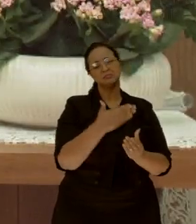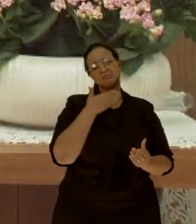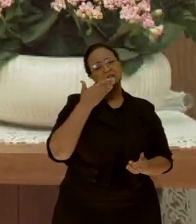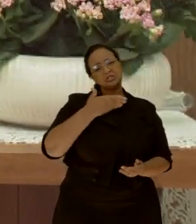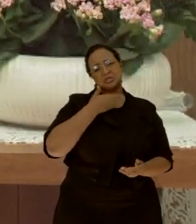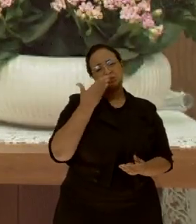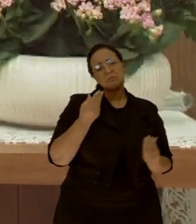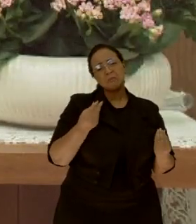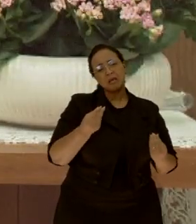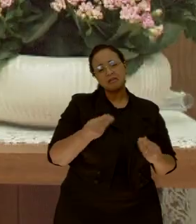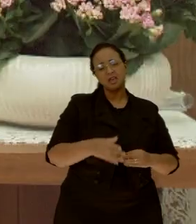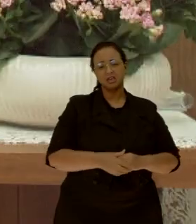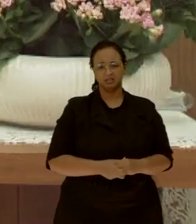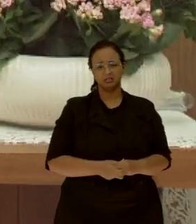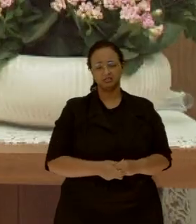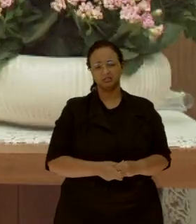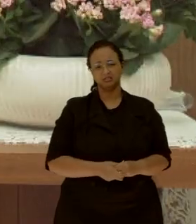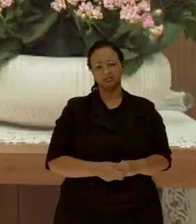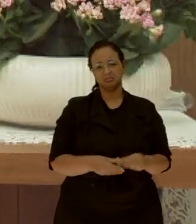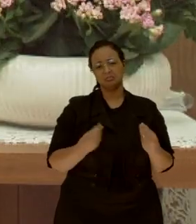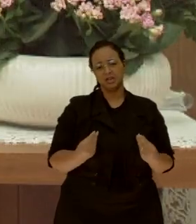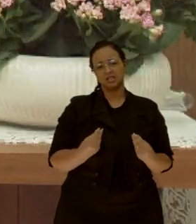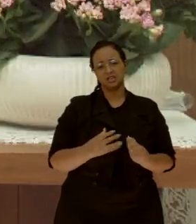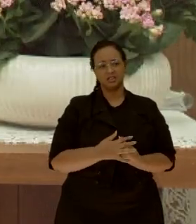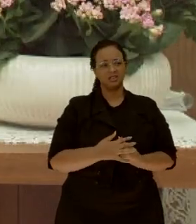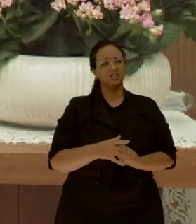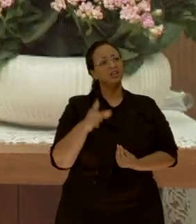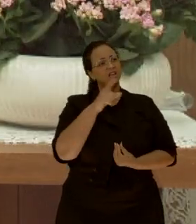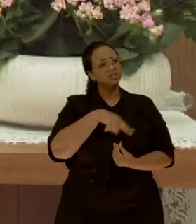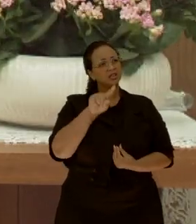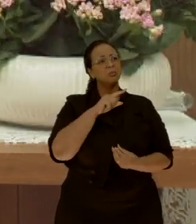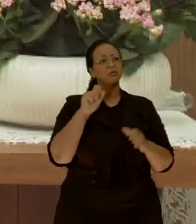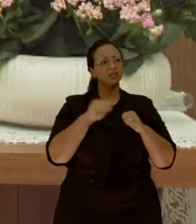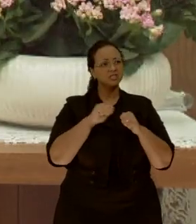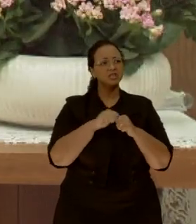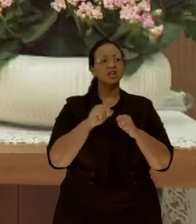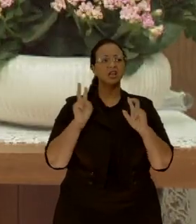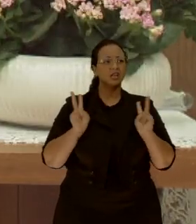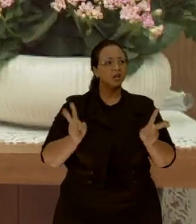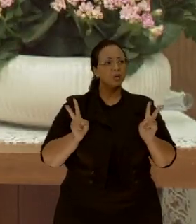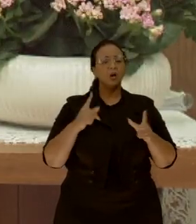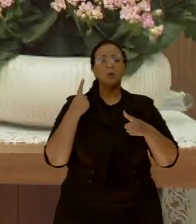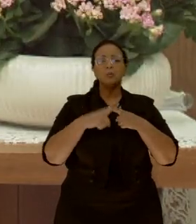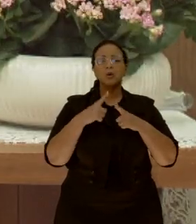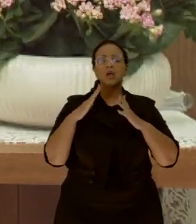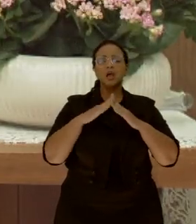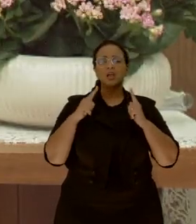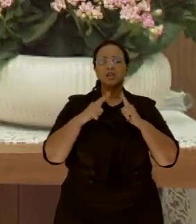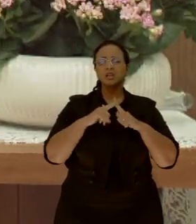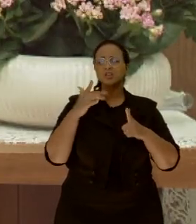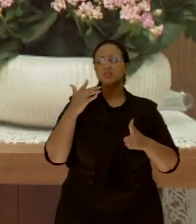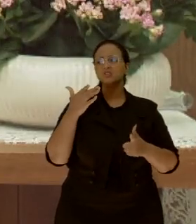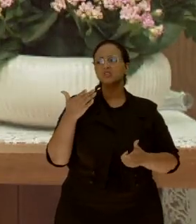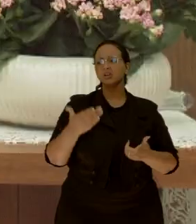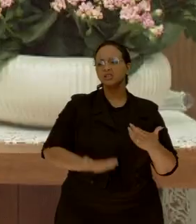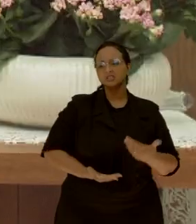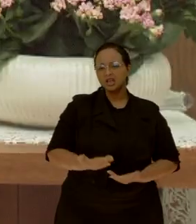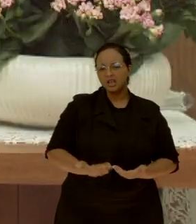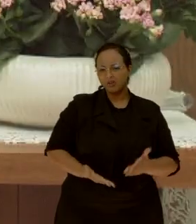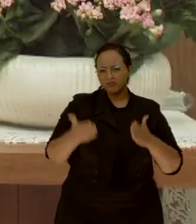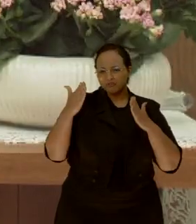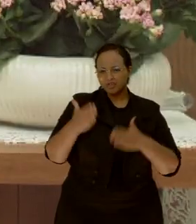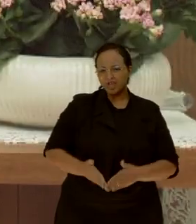pena. Porque eles estão para isso mesmo. E isso, a igreja fiel não se abala com